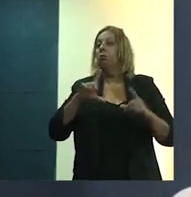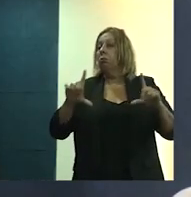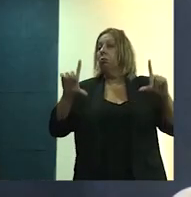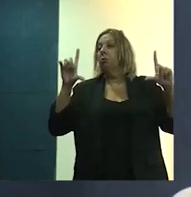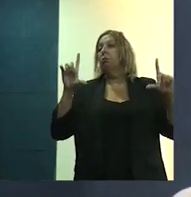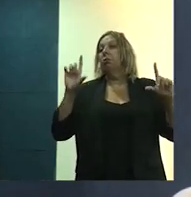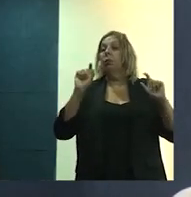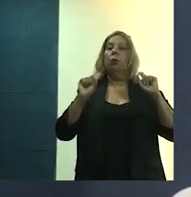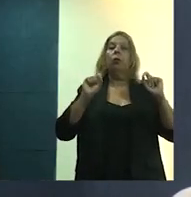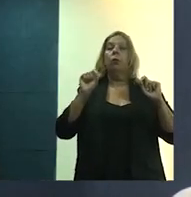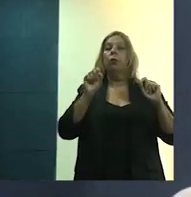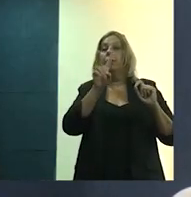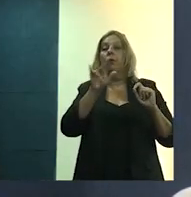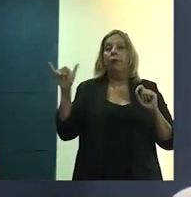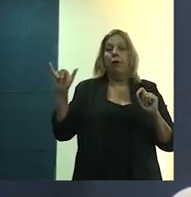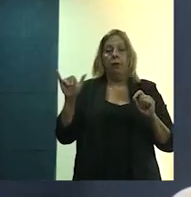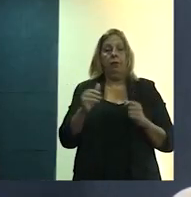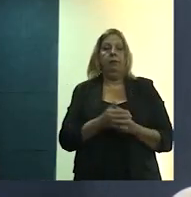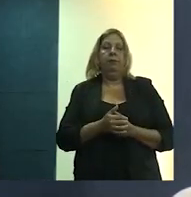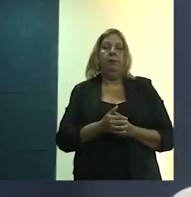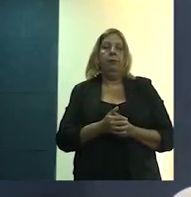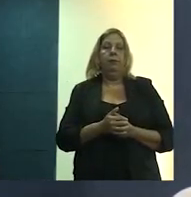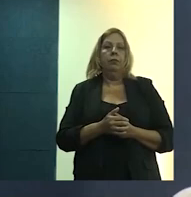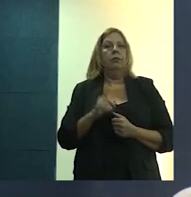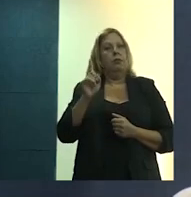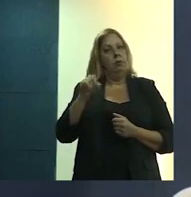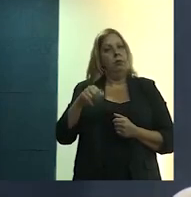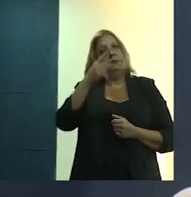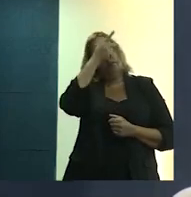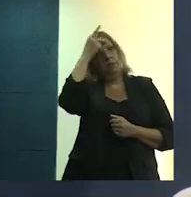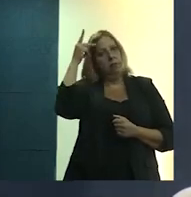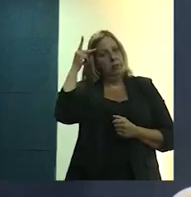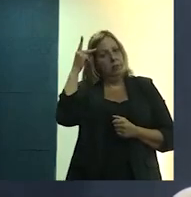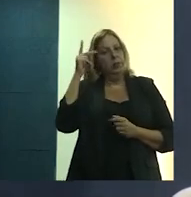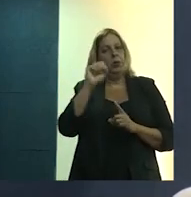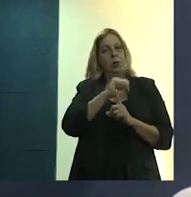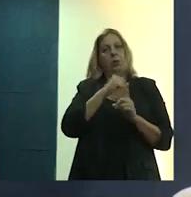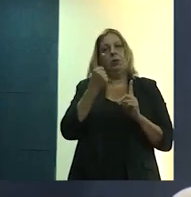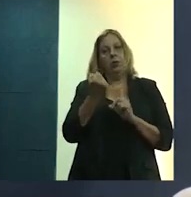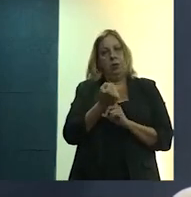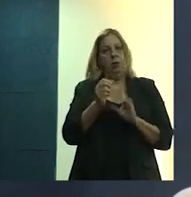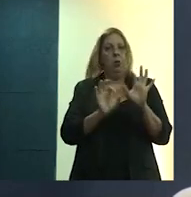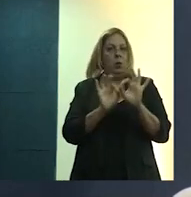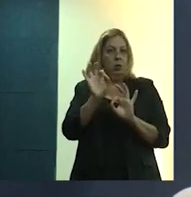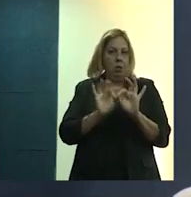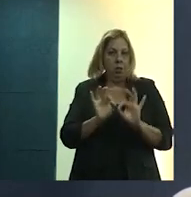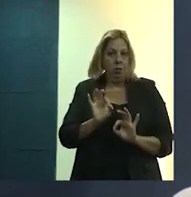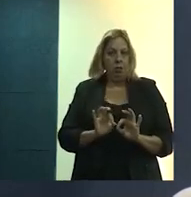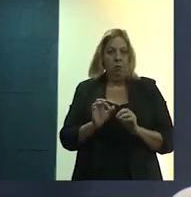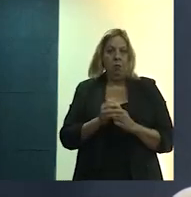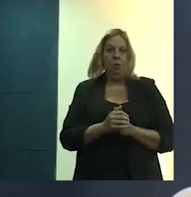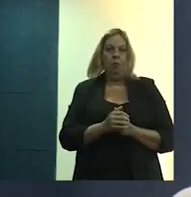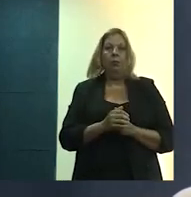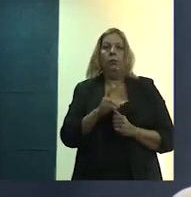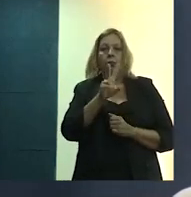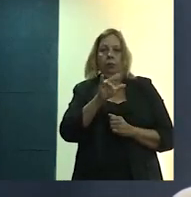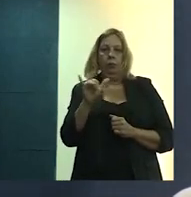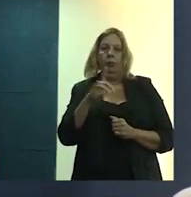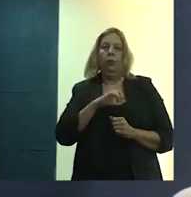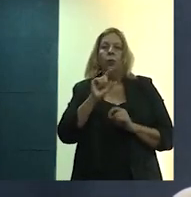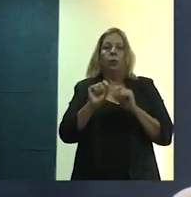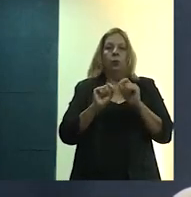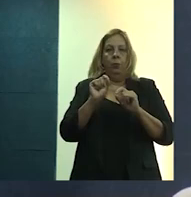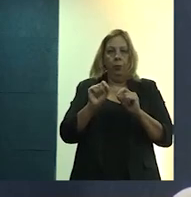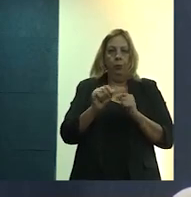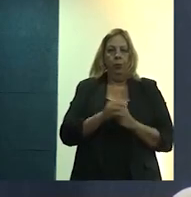nesse posto efetivamente quem vai estar lá nesse Posto São organizações da sociedade civil essa organização da sociedade civil serão